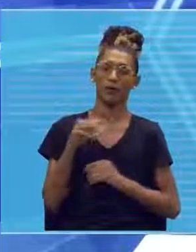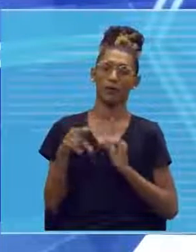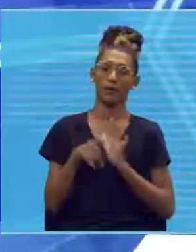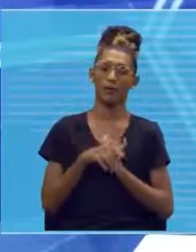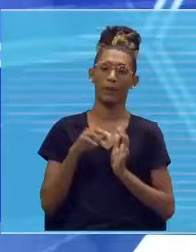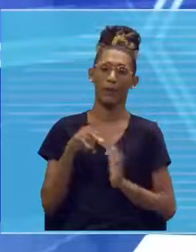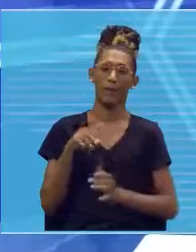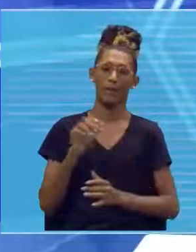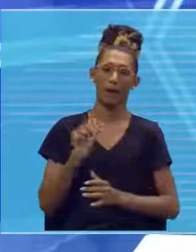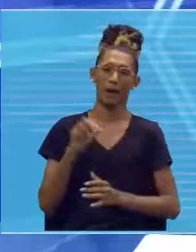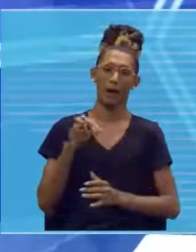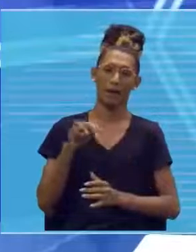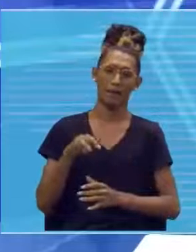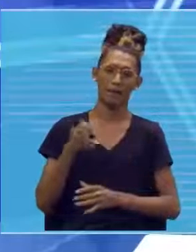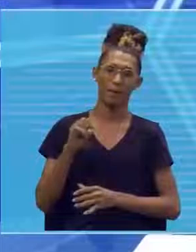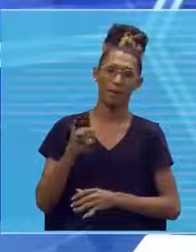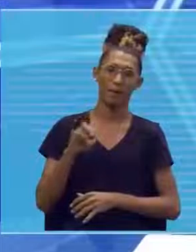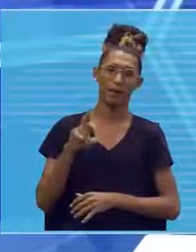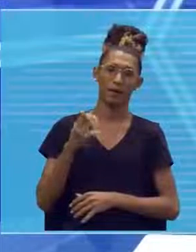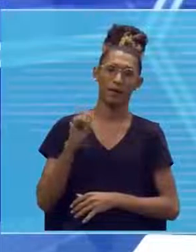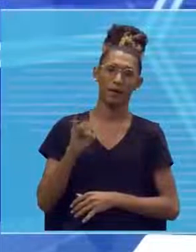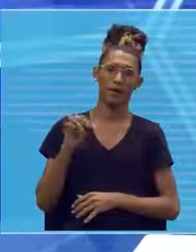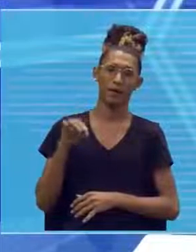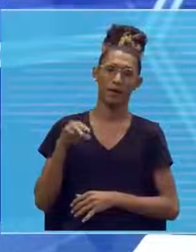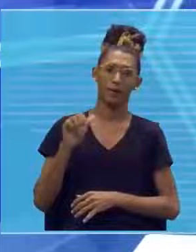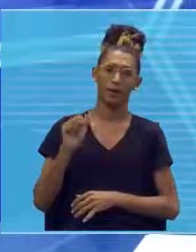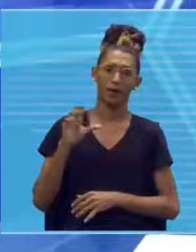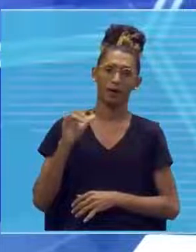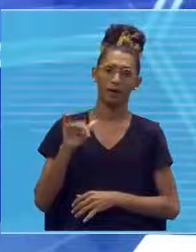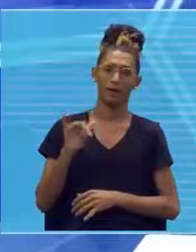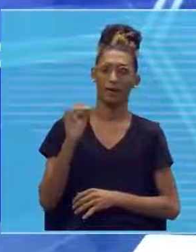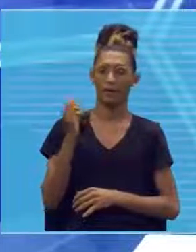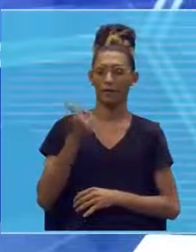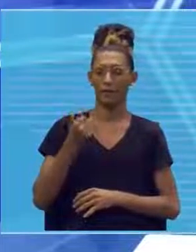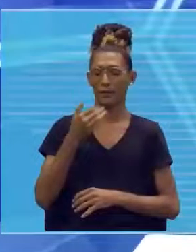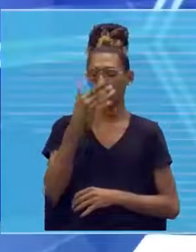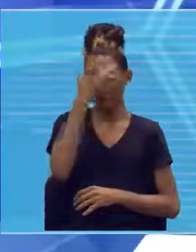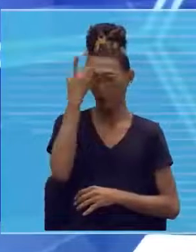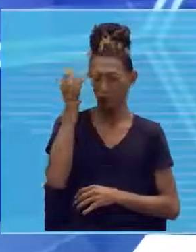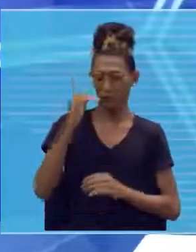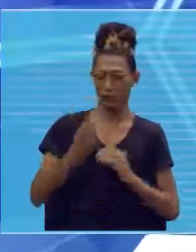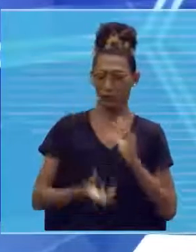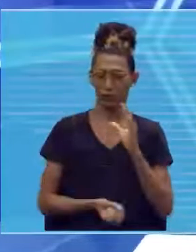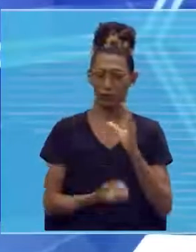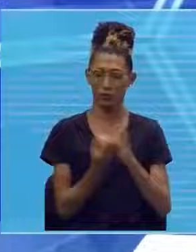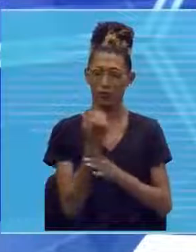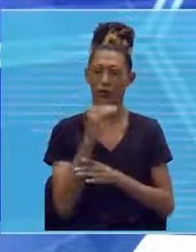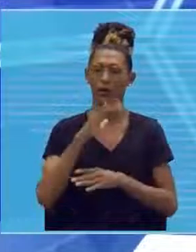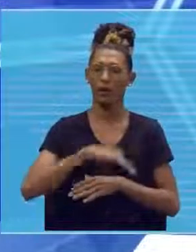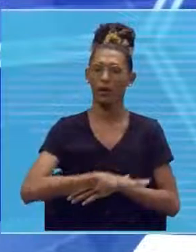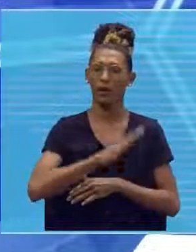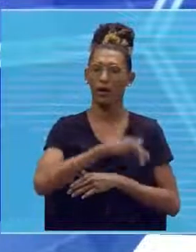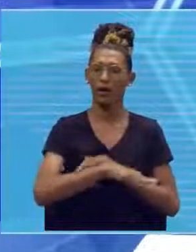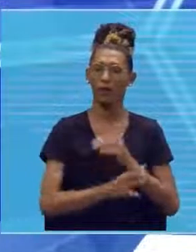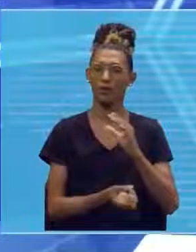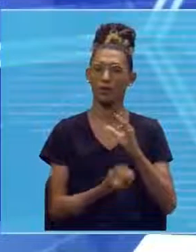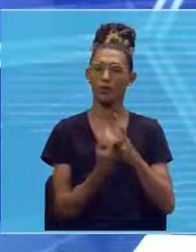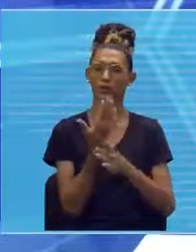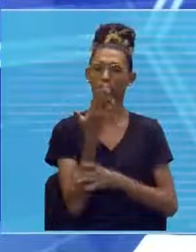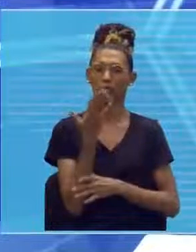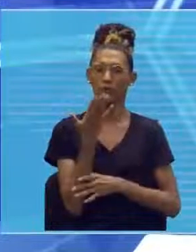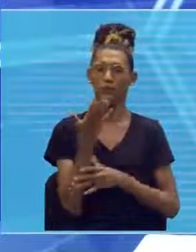mas se primeiro homem que teve a transformação de vida nas e do planeta terra